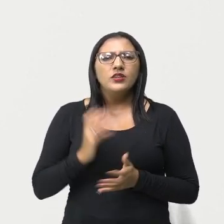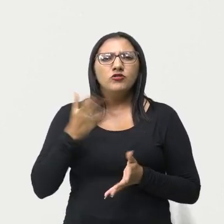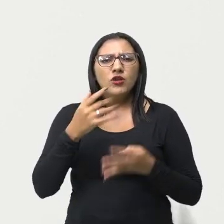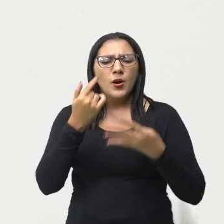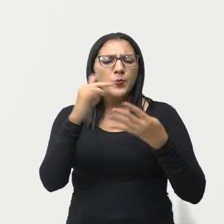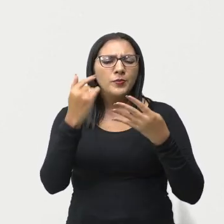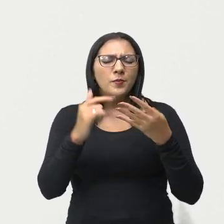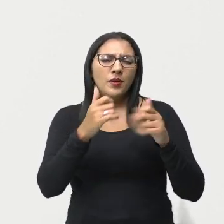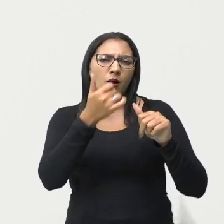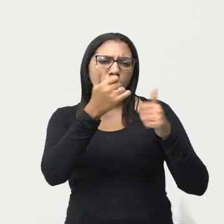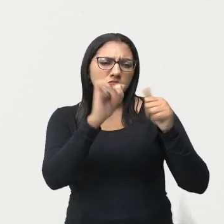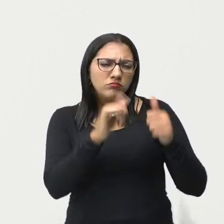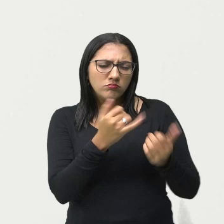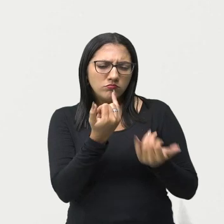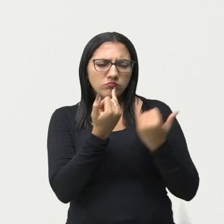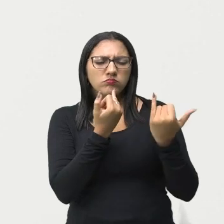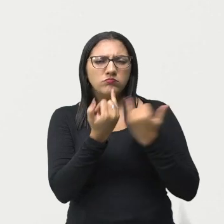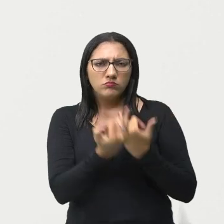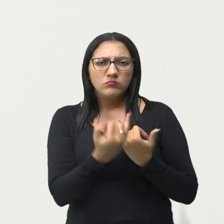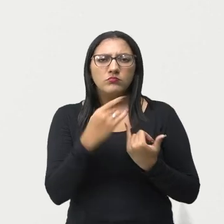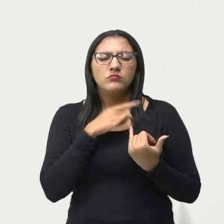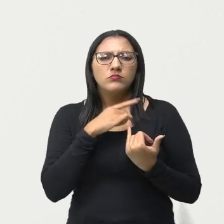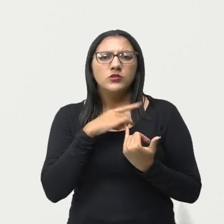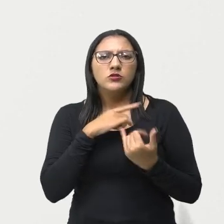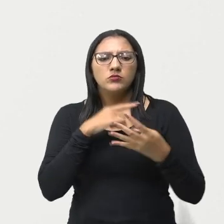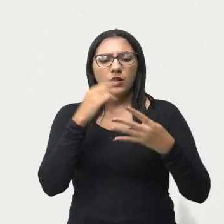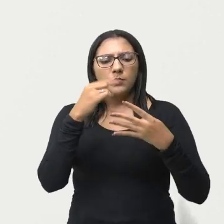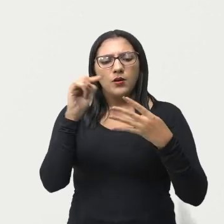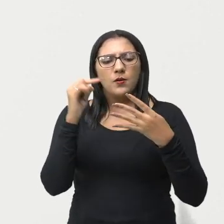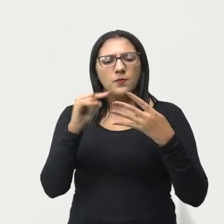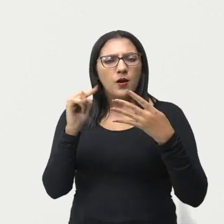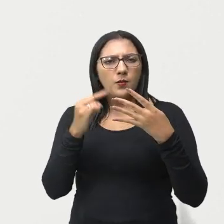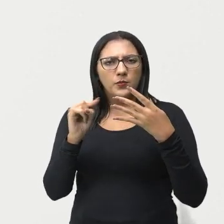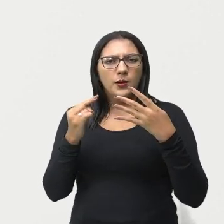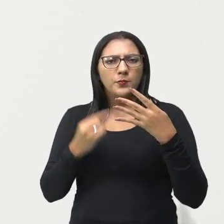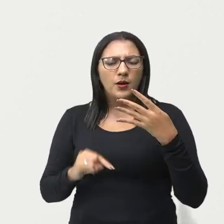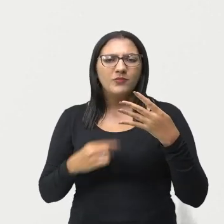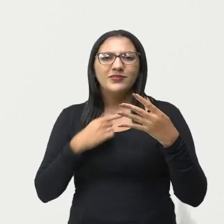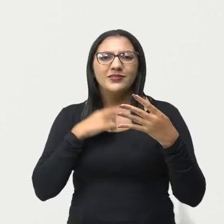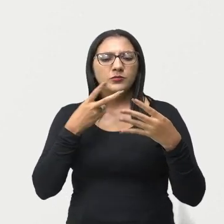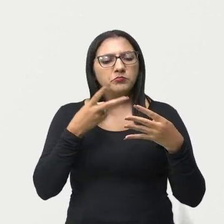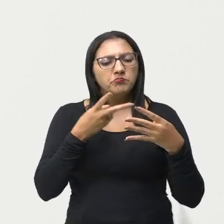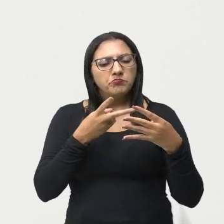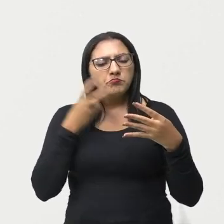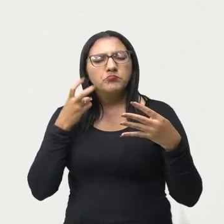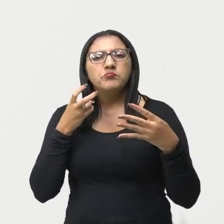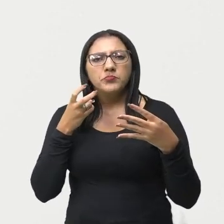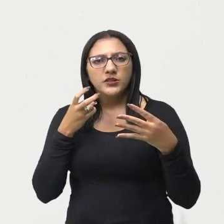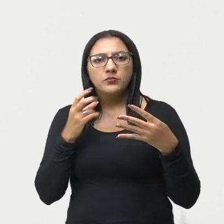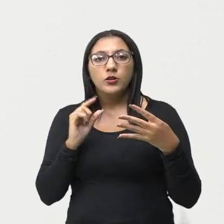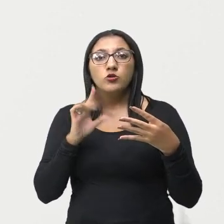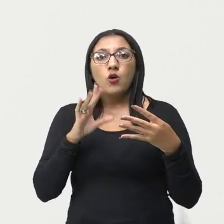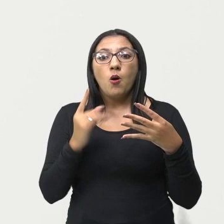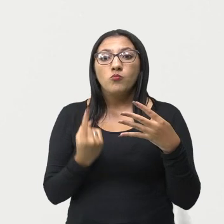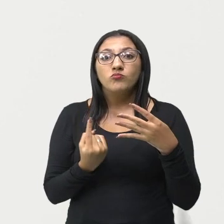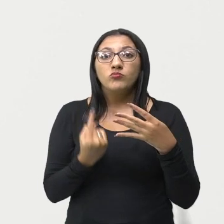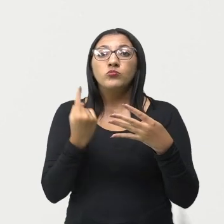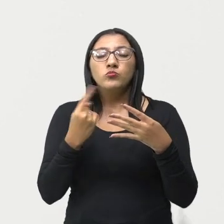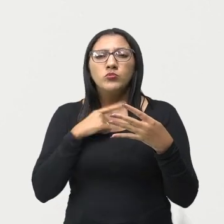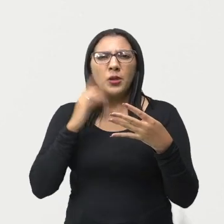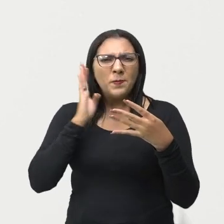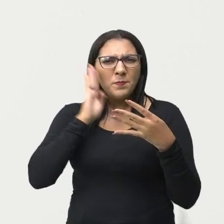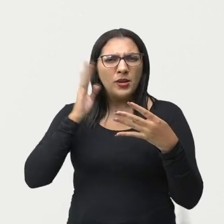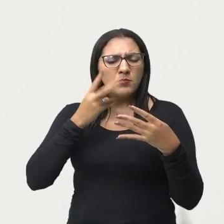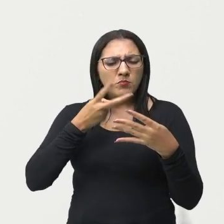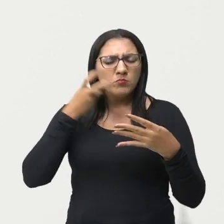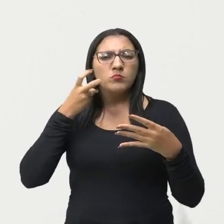as informações, certo, que são dadas nas alternativas, a gente percebe que uma delas se sobressai